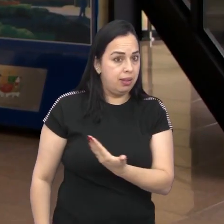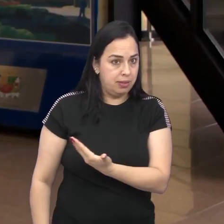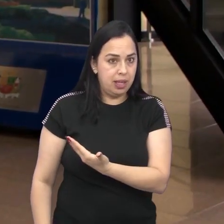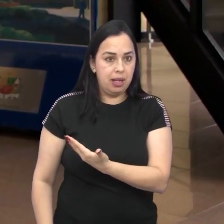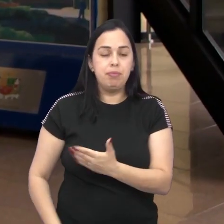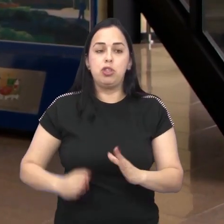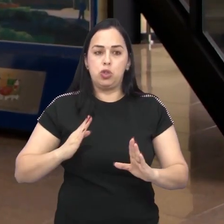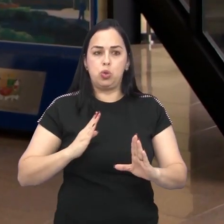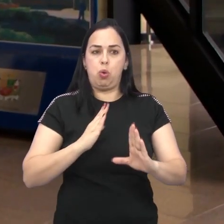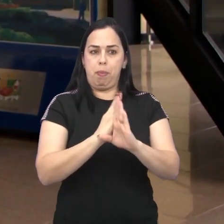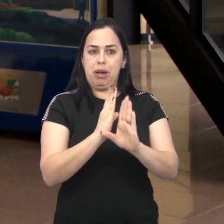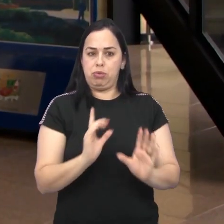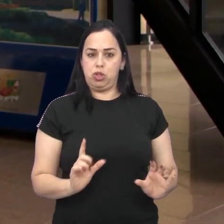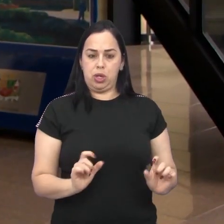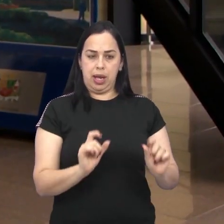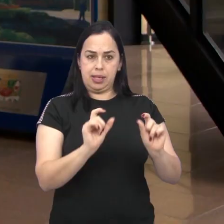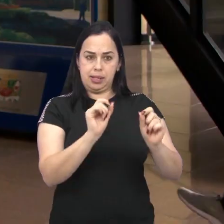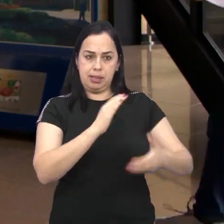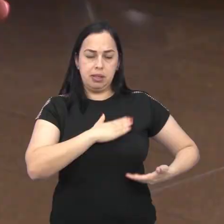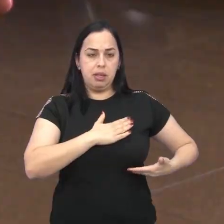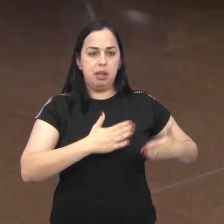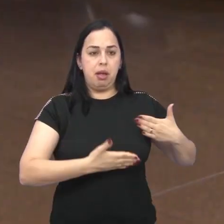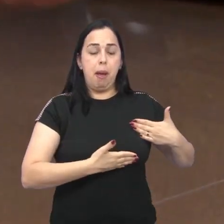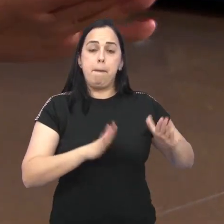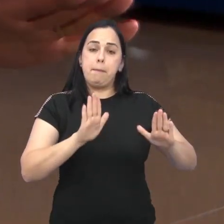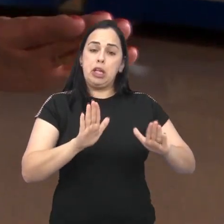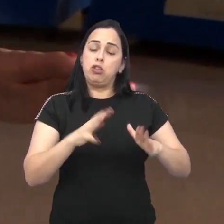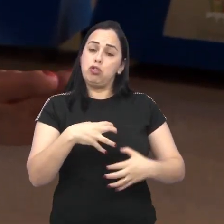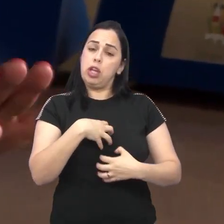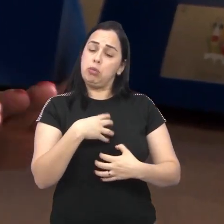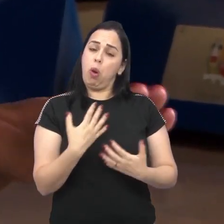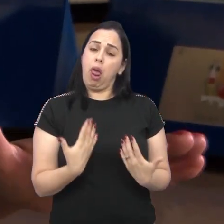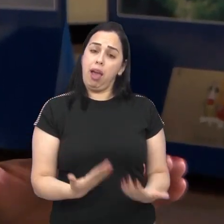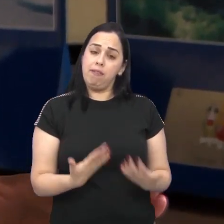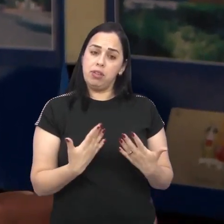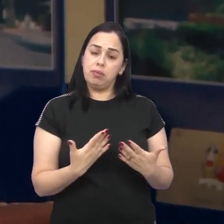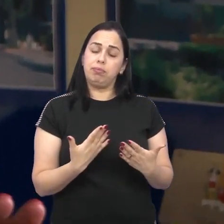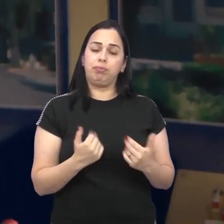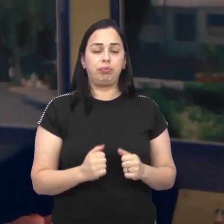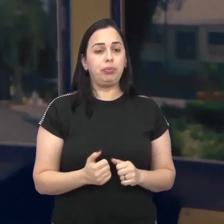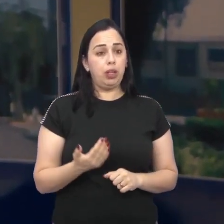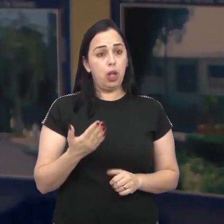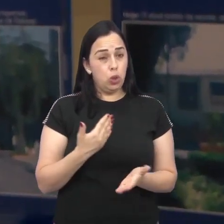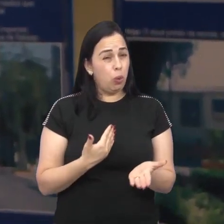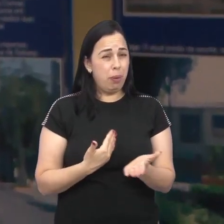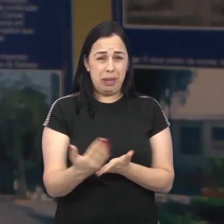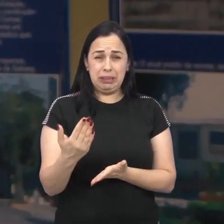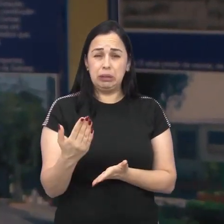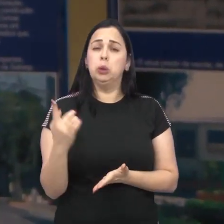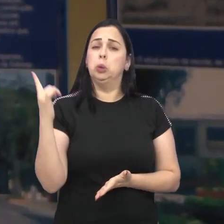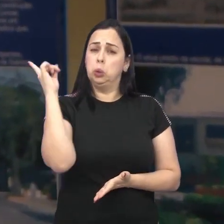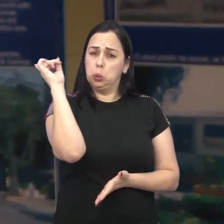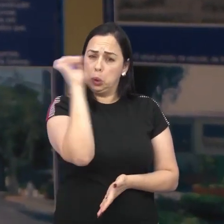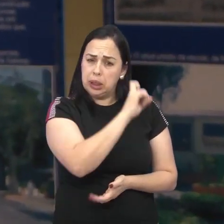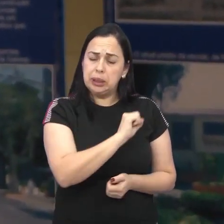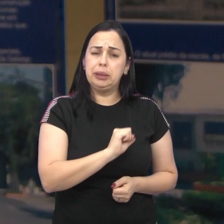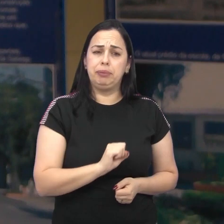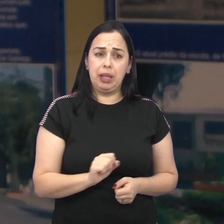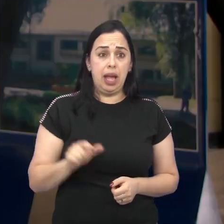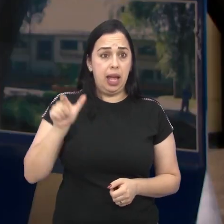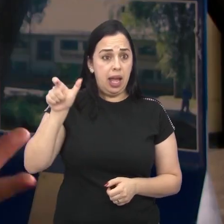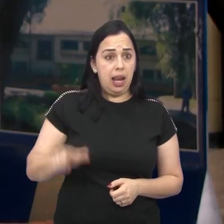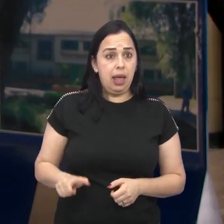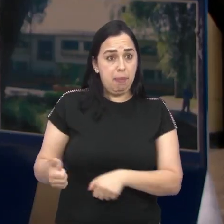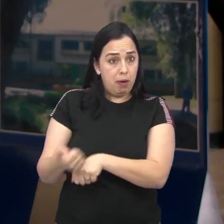Renata decidiu encarar o diagnóstico de câncer de mama da maneira mais positiva possível. No início, não foi